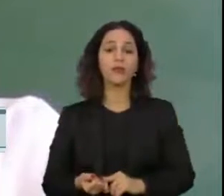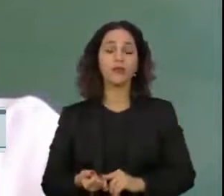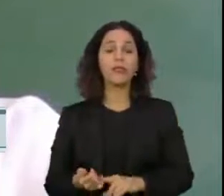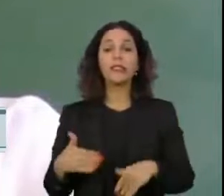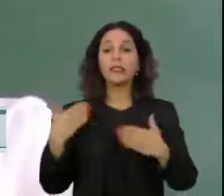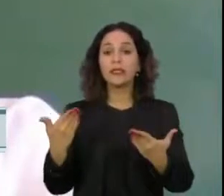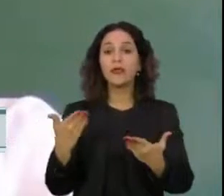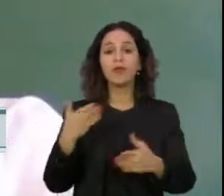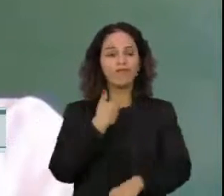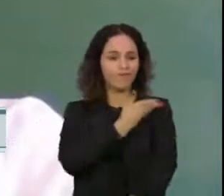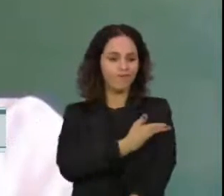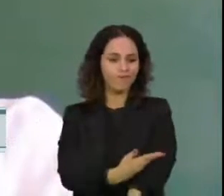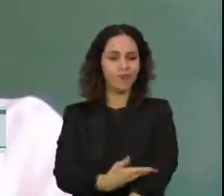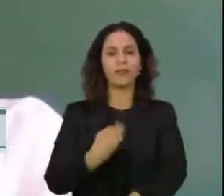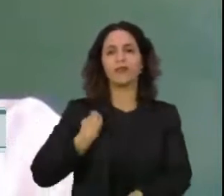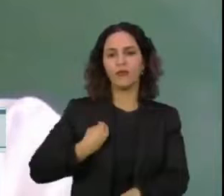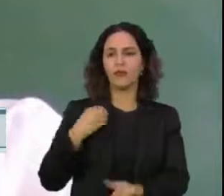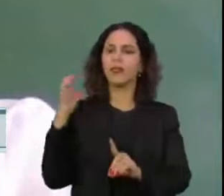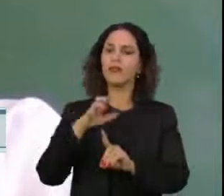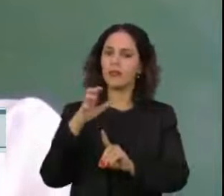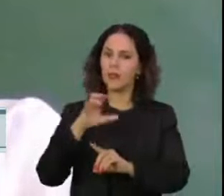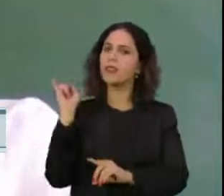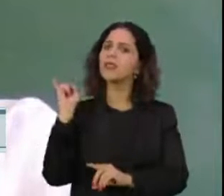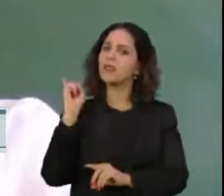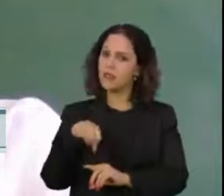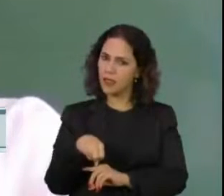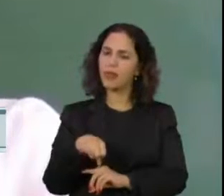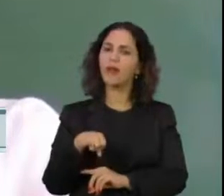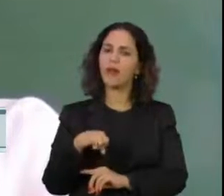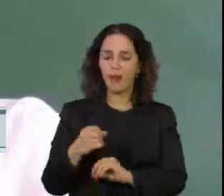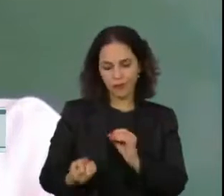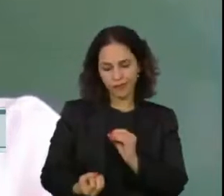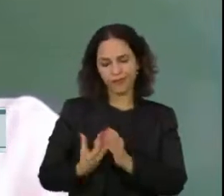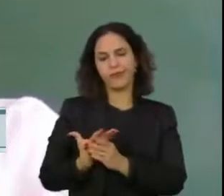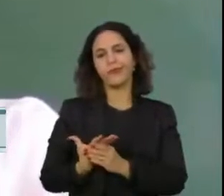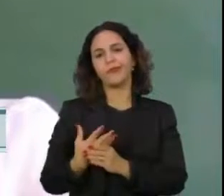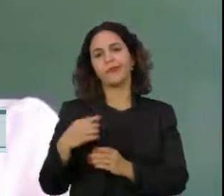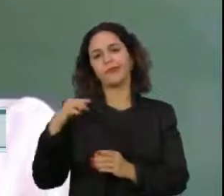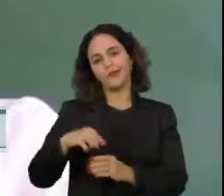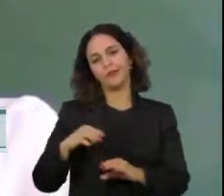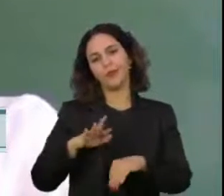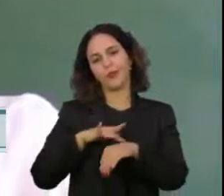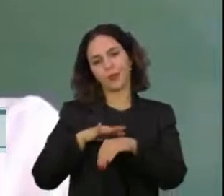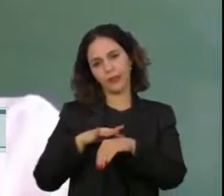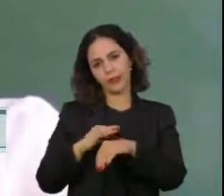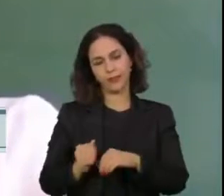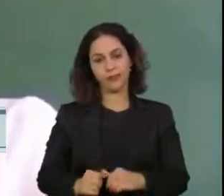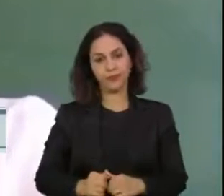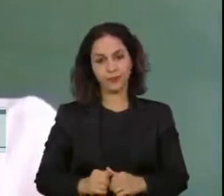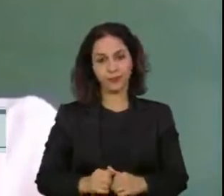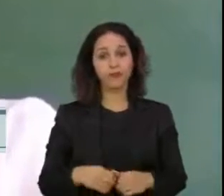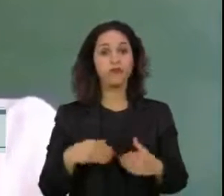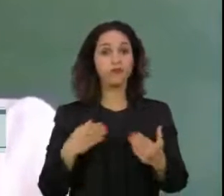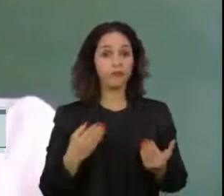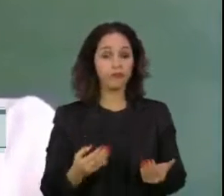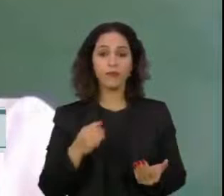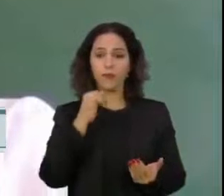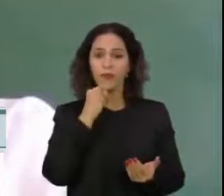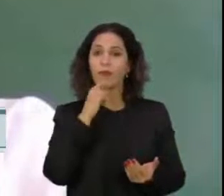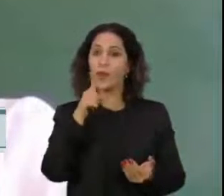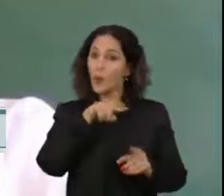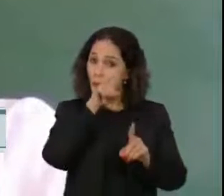de vida influenciam sim no desenvolvimento desta doença. Tanto que é o mote da